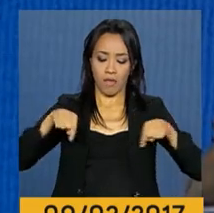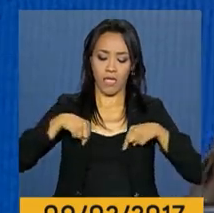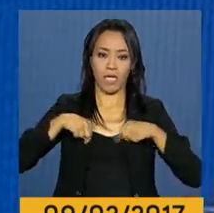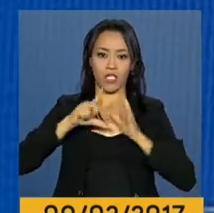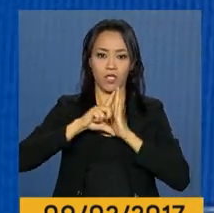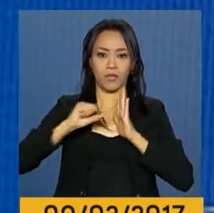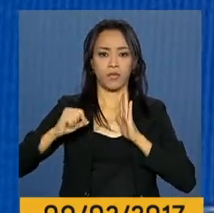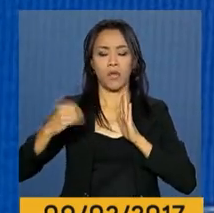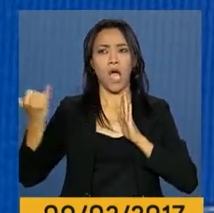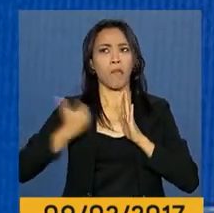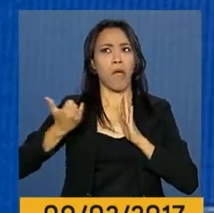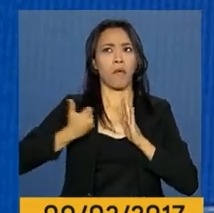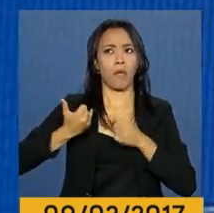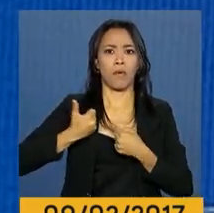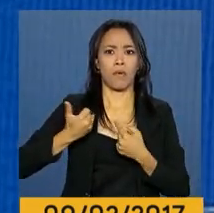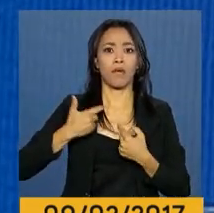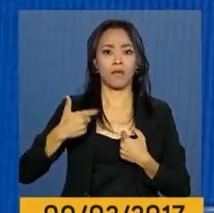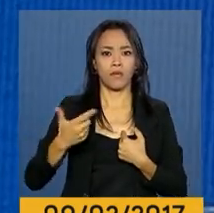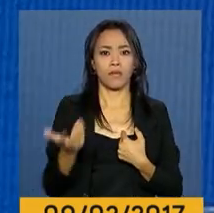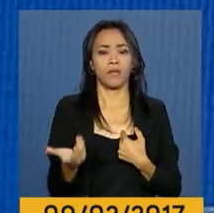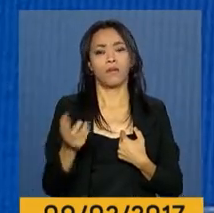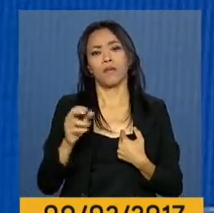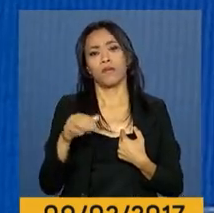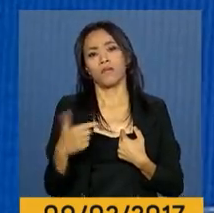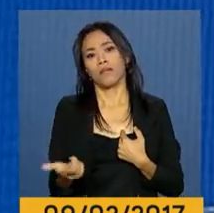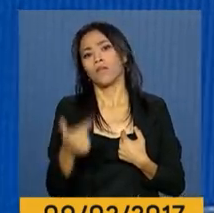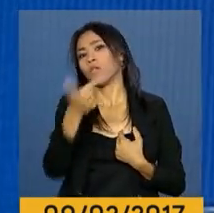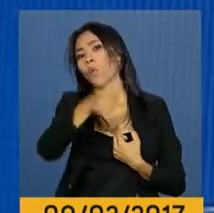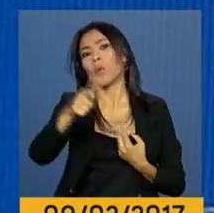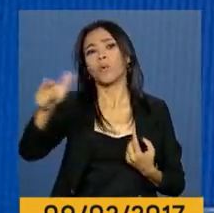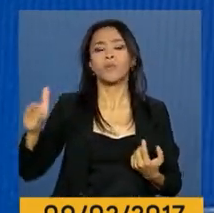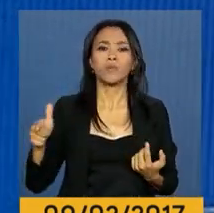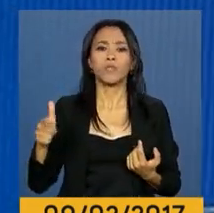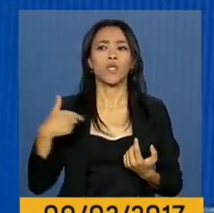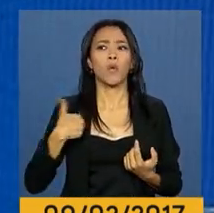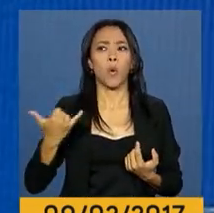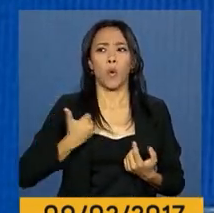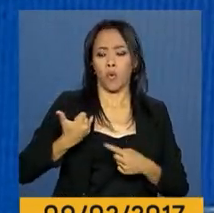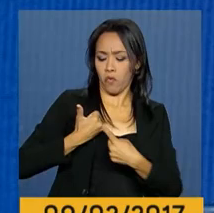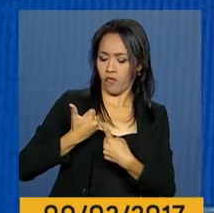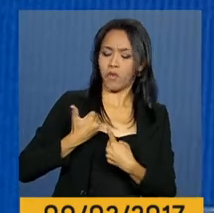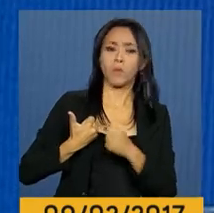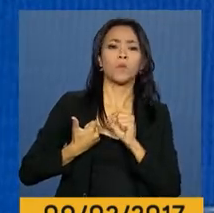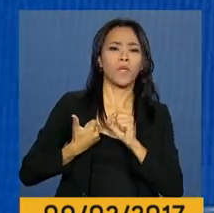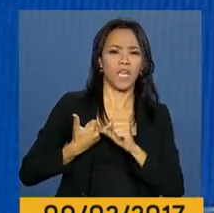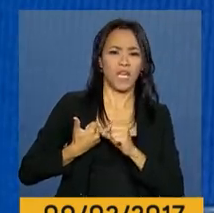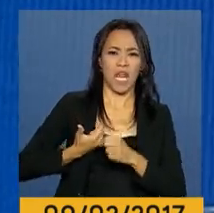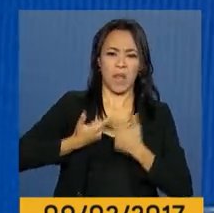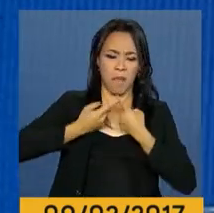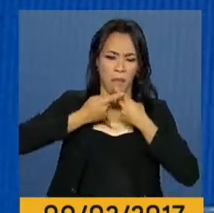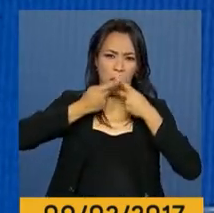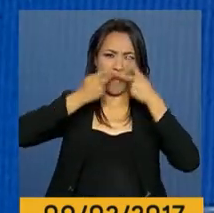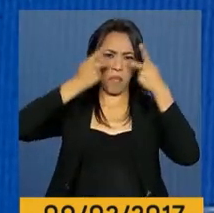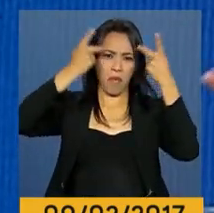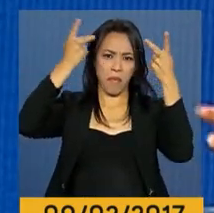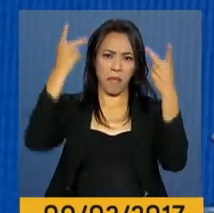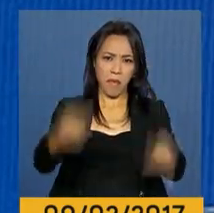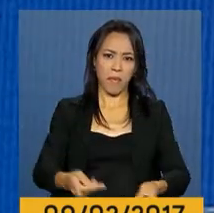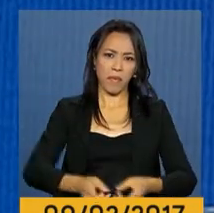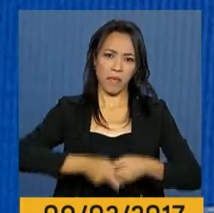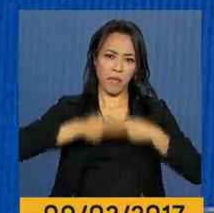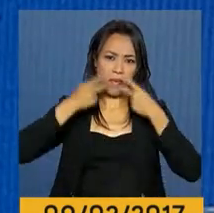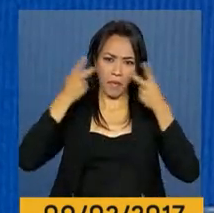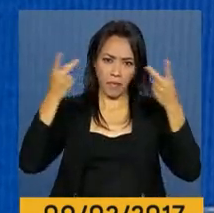seja no passado quando era presidente da Câmara ou em outras atividades que ouvisse uma crítica à direção ou aos